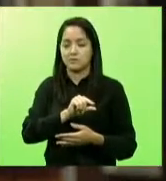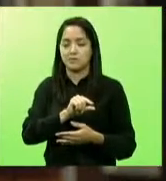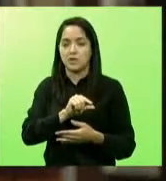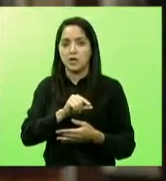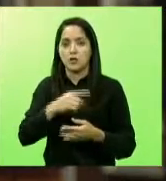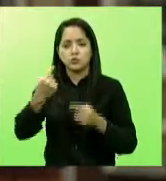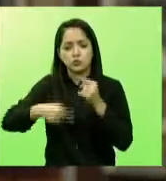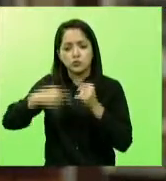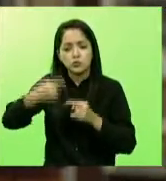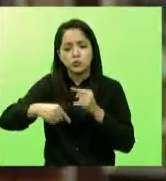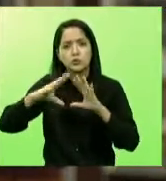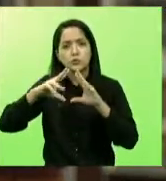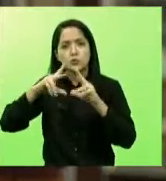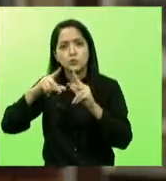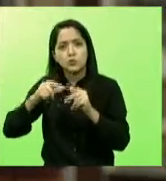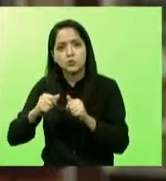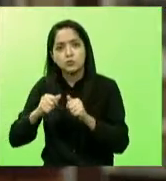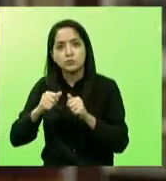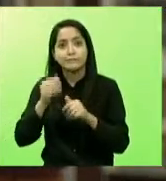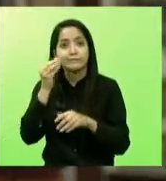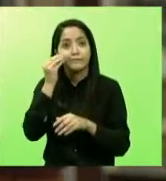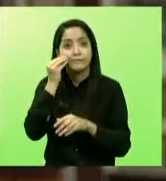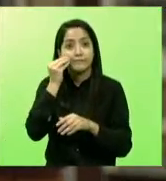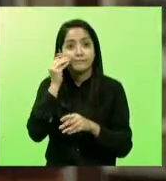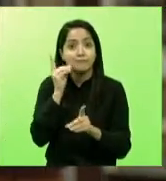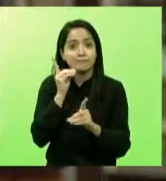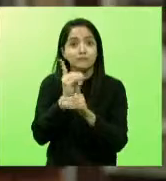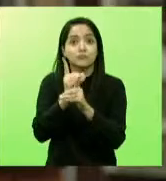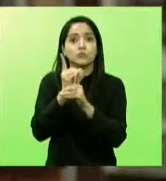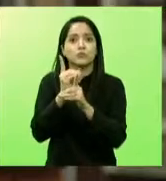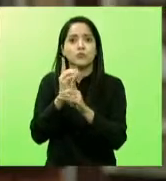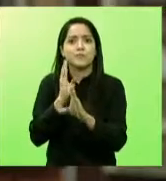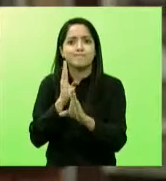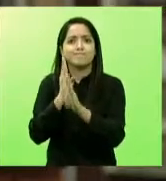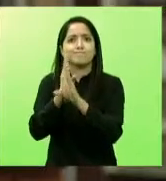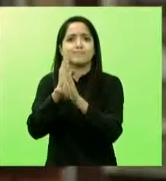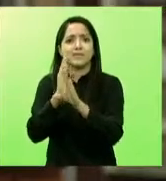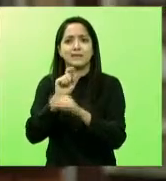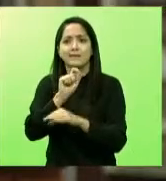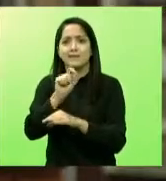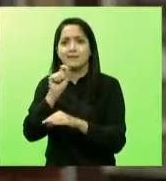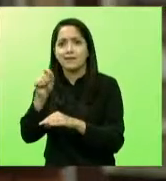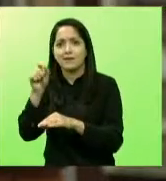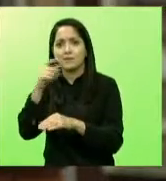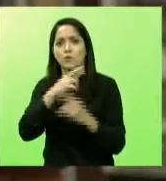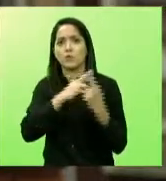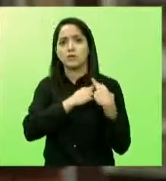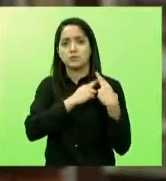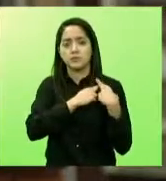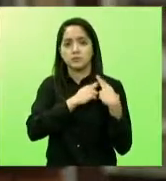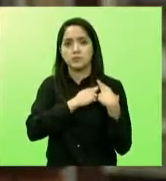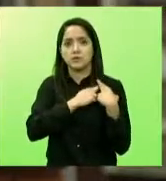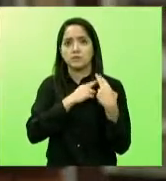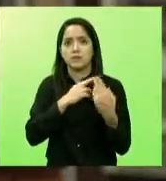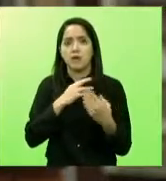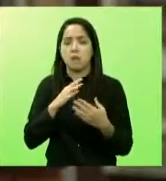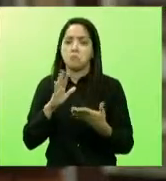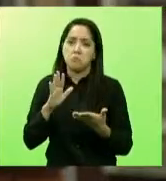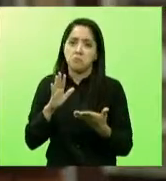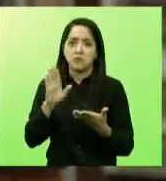por isso. Nós estamos tentar descobrir aqui hoje aqui quem que foi, o que levou, né? Alguém pode falar, não